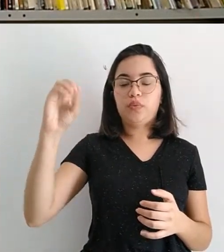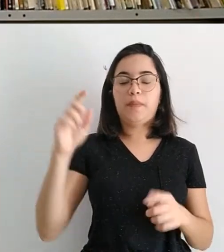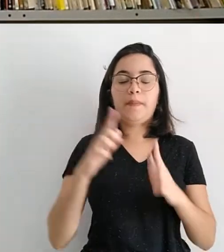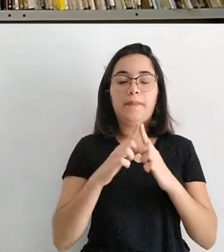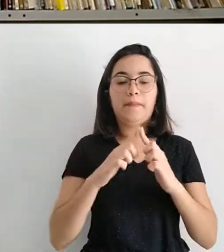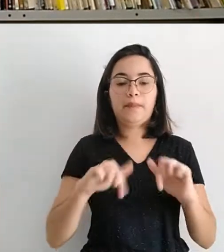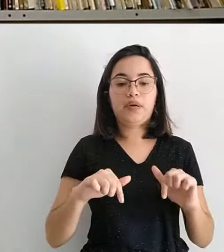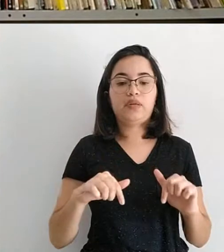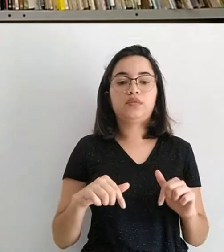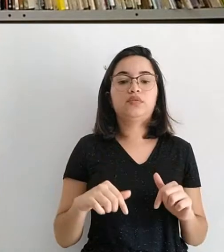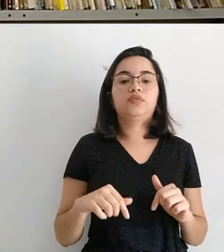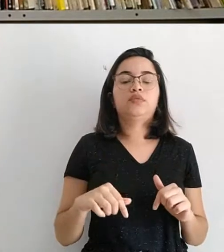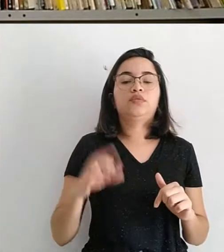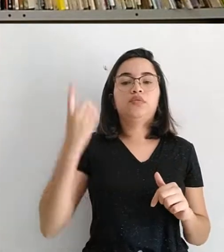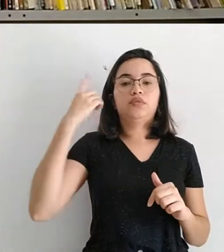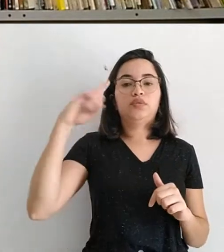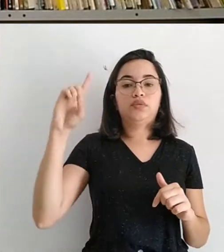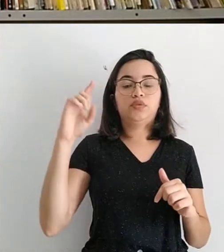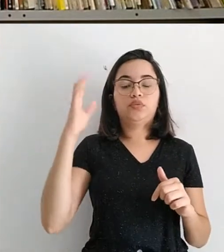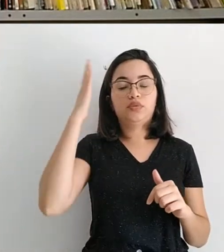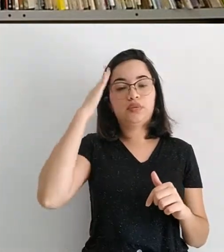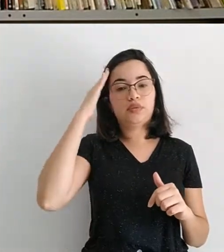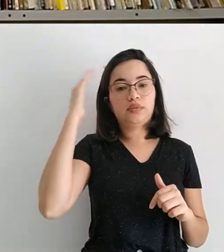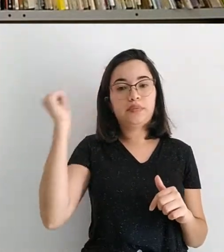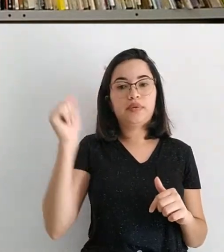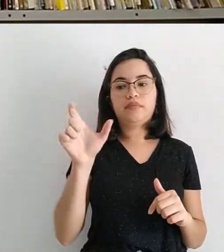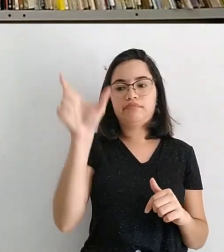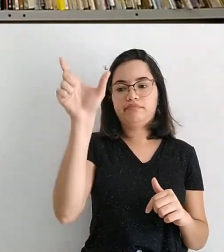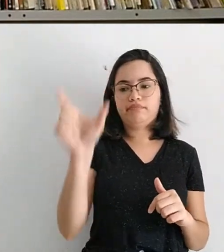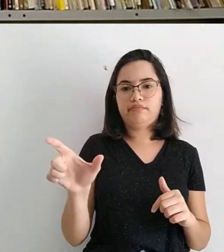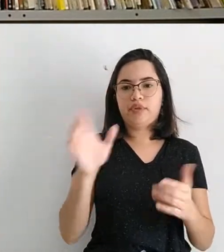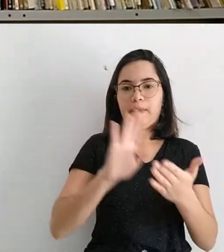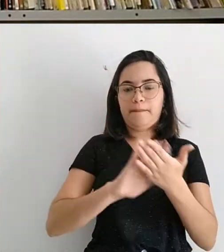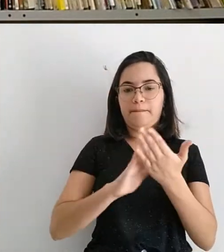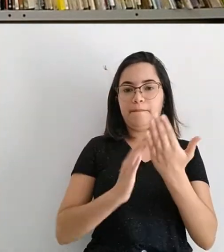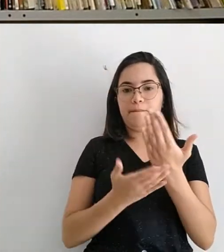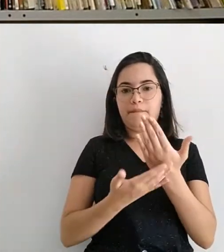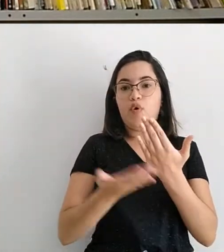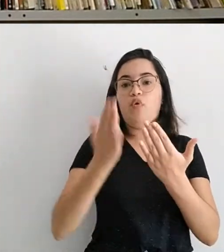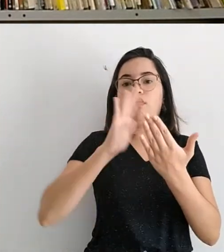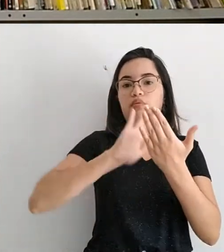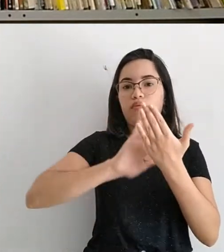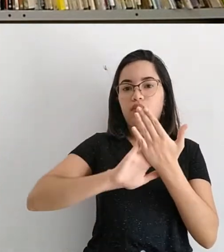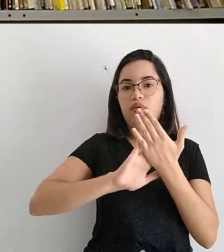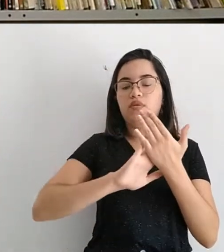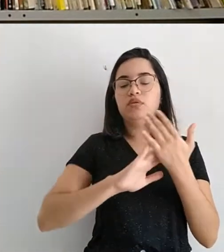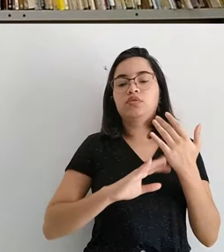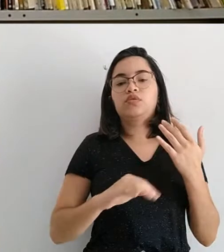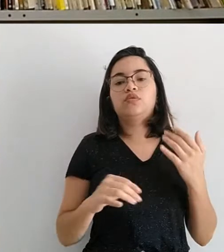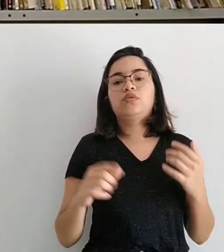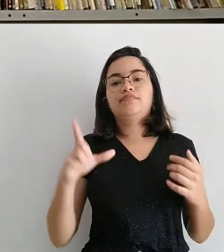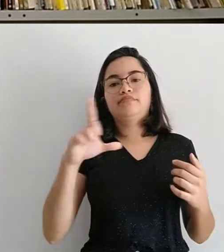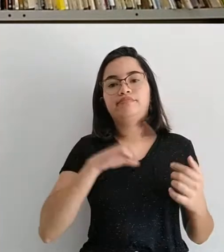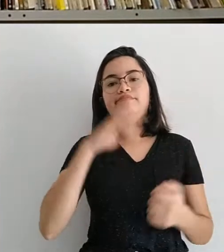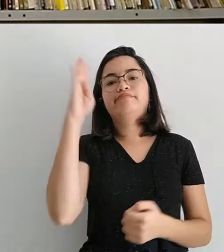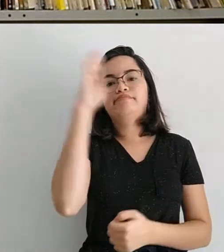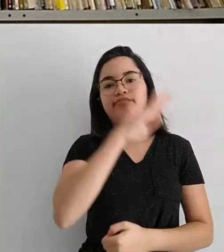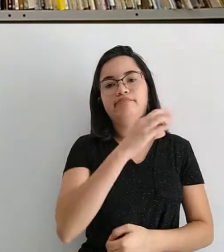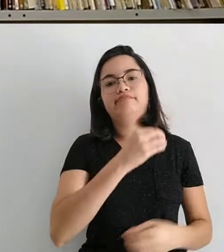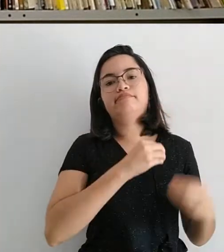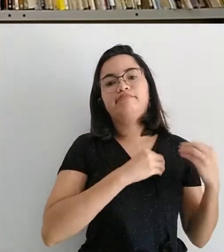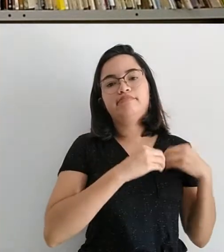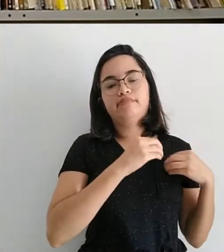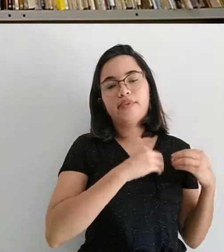trás daquela aparência de santidade, de pureza, havia corrupção, havia maldade,